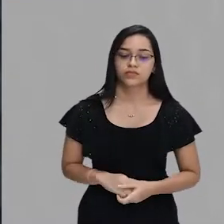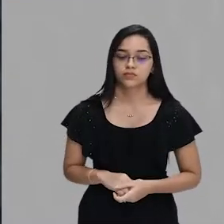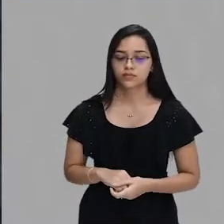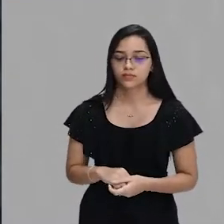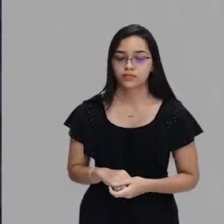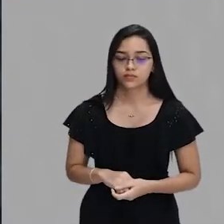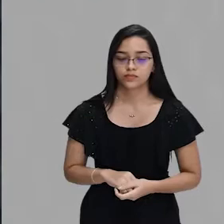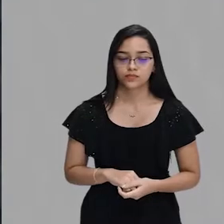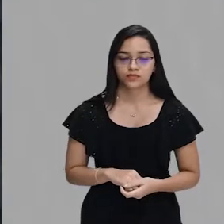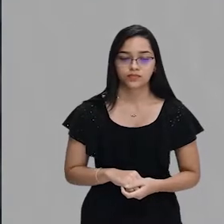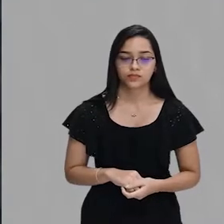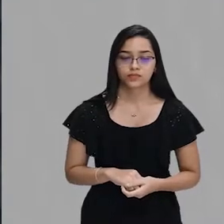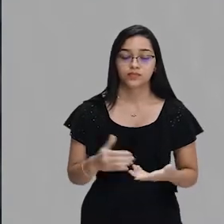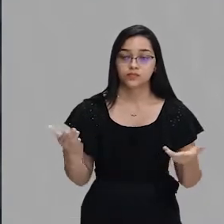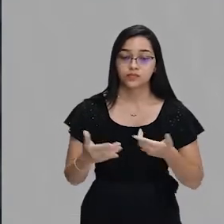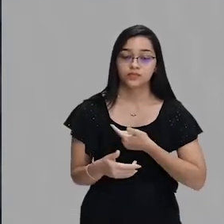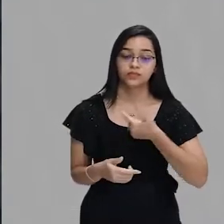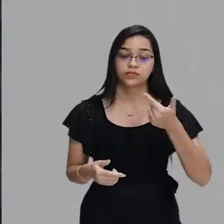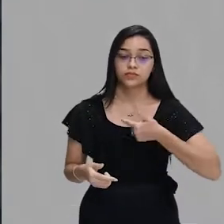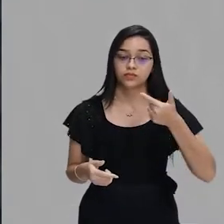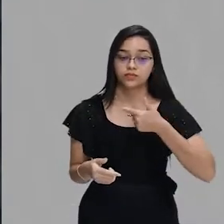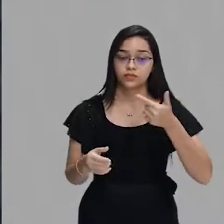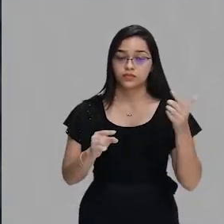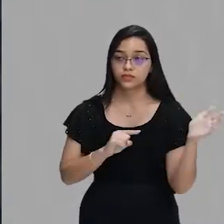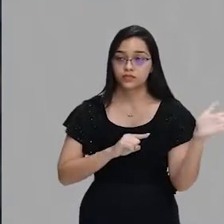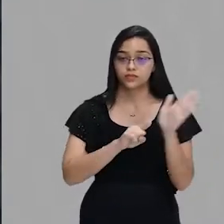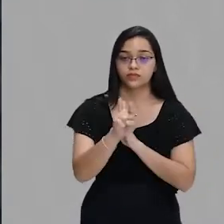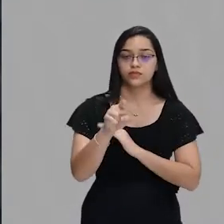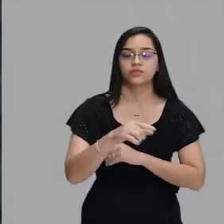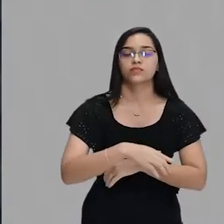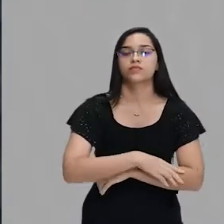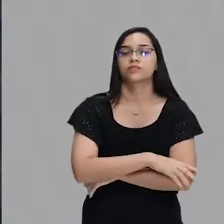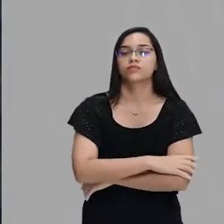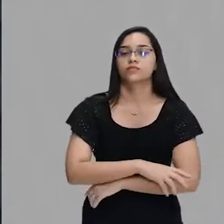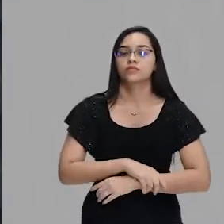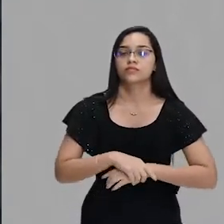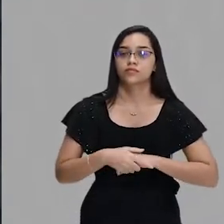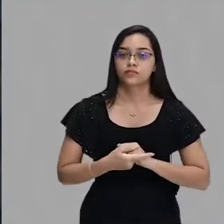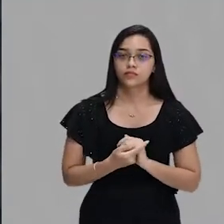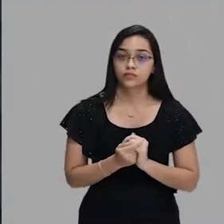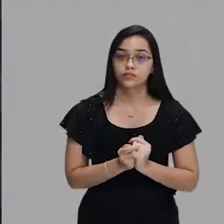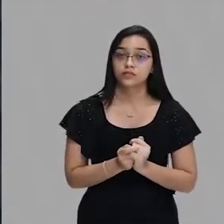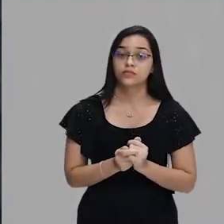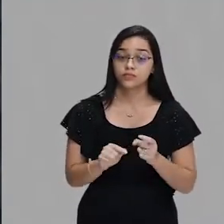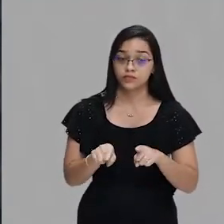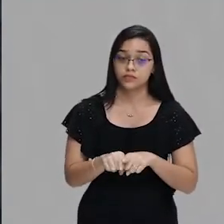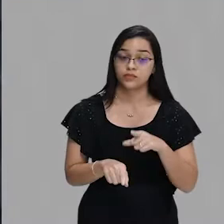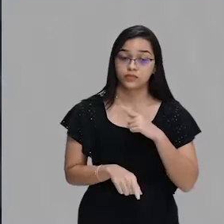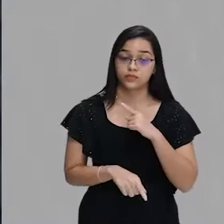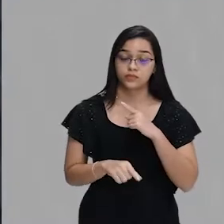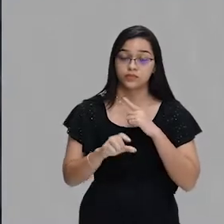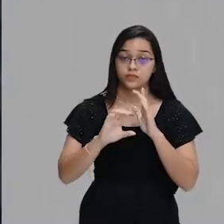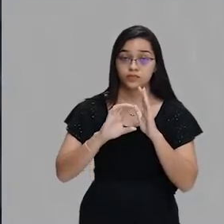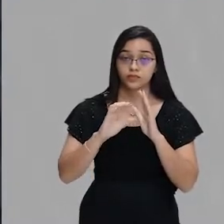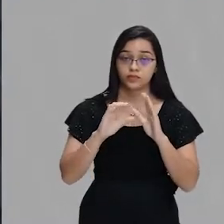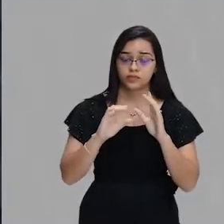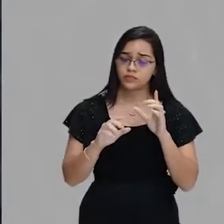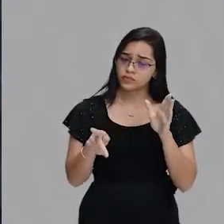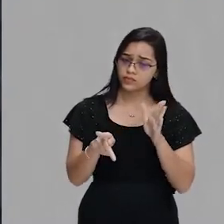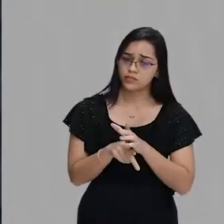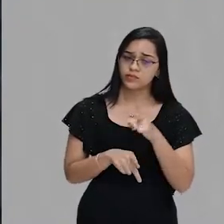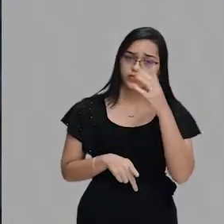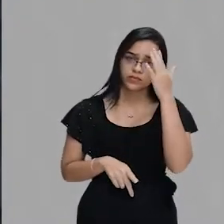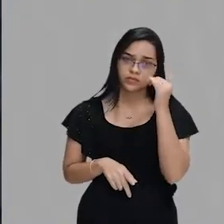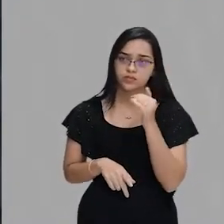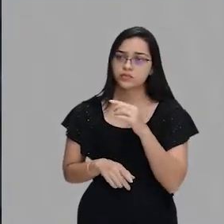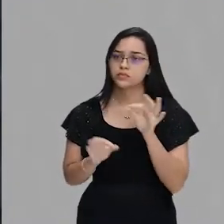Ok? Vamos para questão 2, tá? Uma questão conceitual, uma questão que você